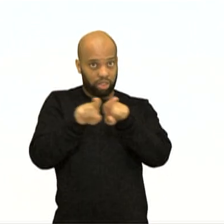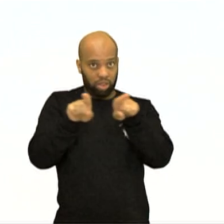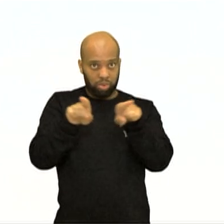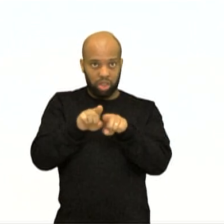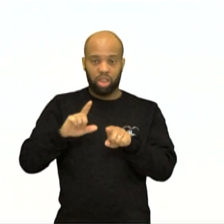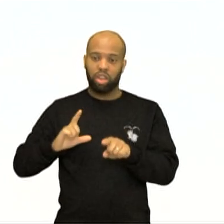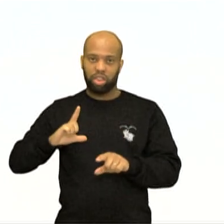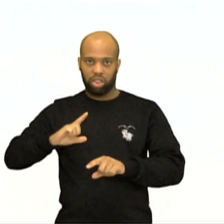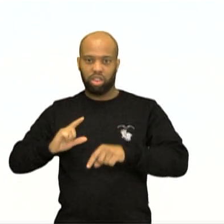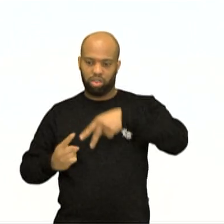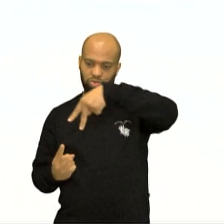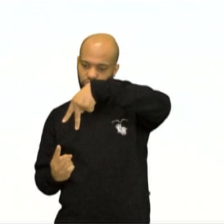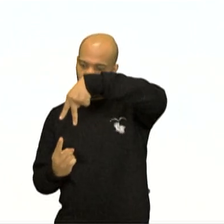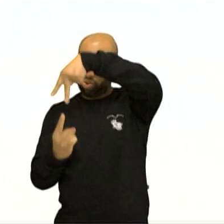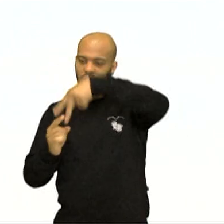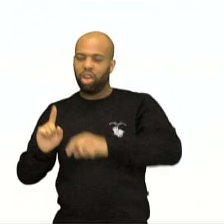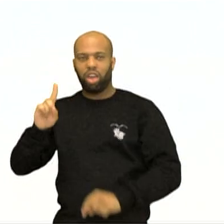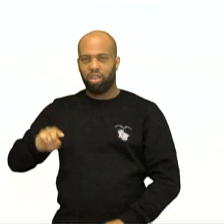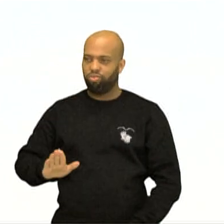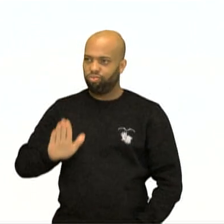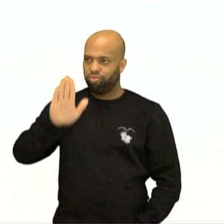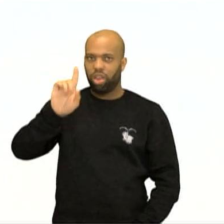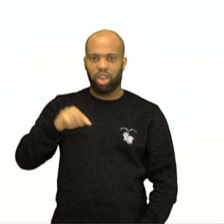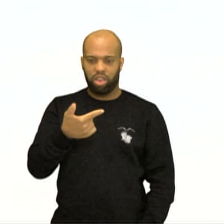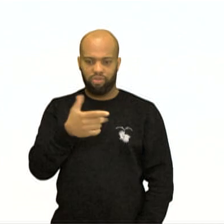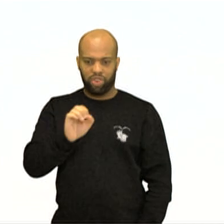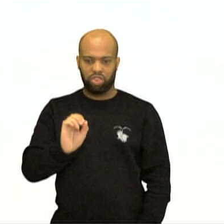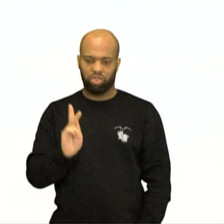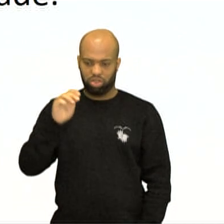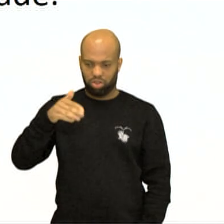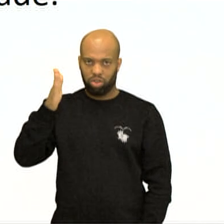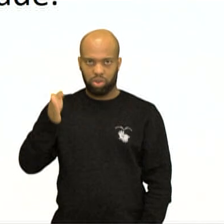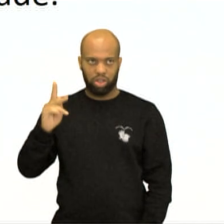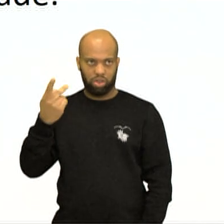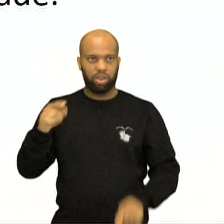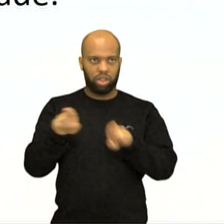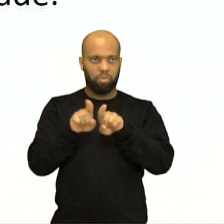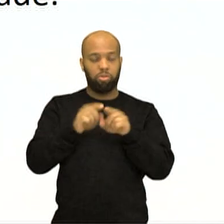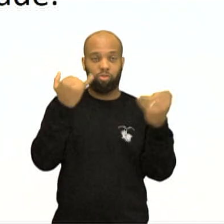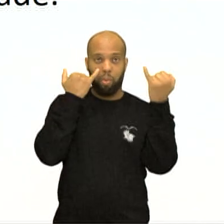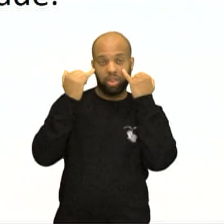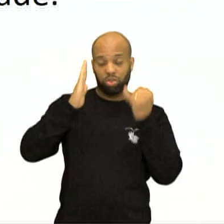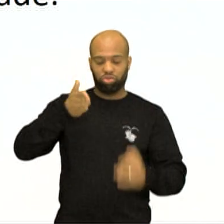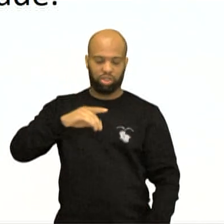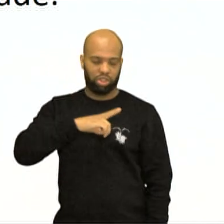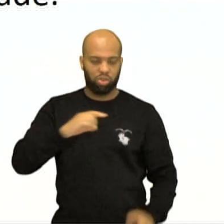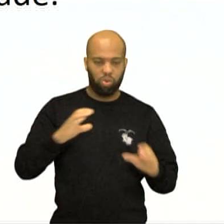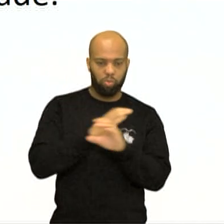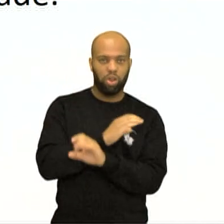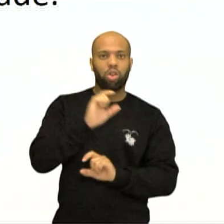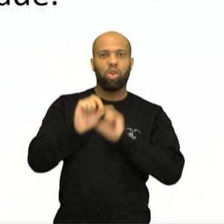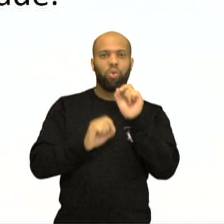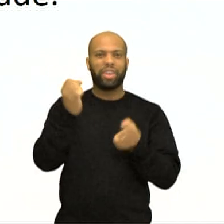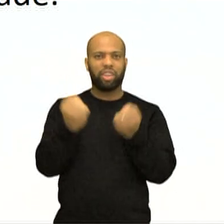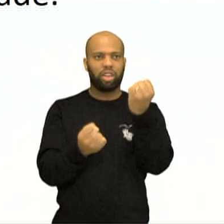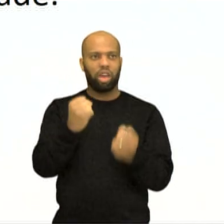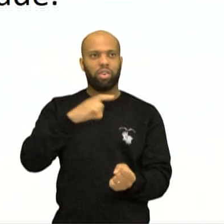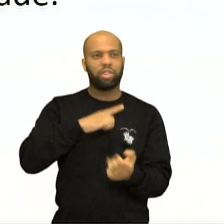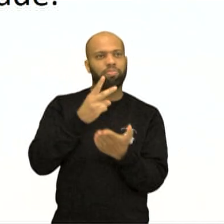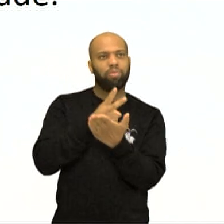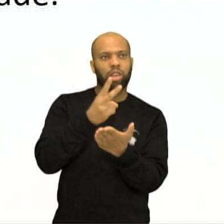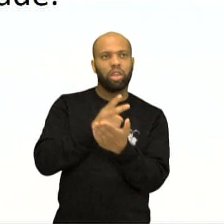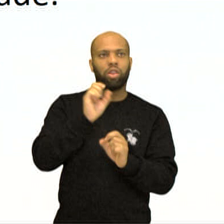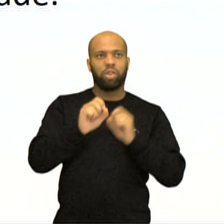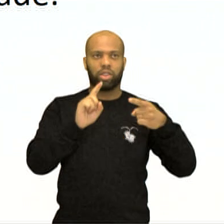de baixo para cima a 20 km por hora. Certo? Com essas informações, quais dos automóveis têm a